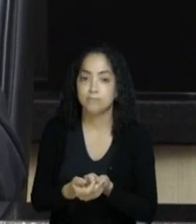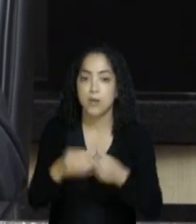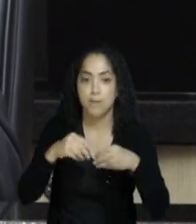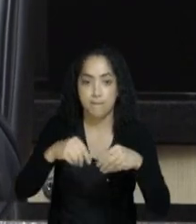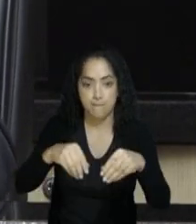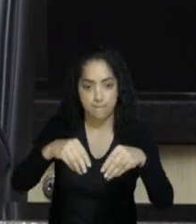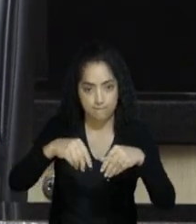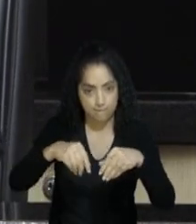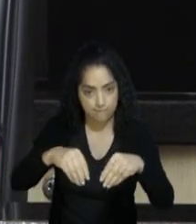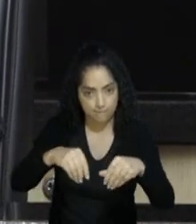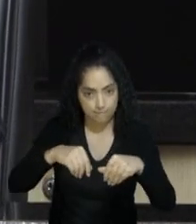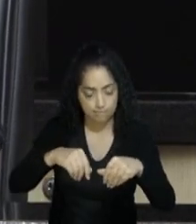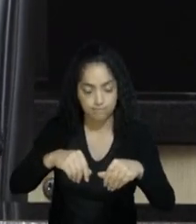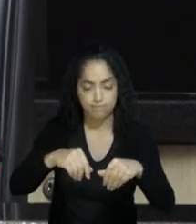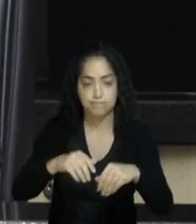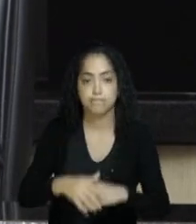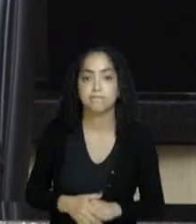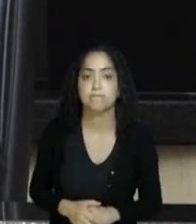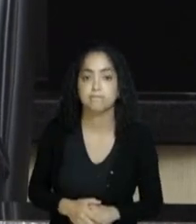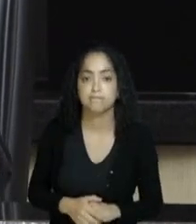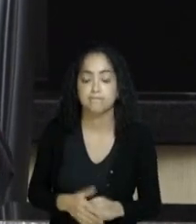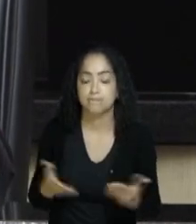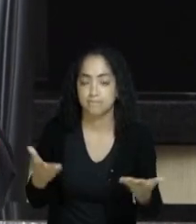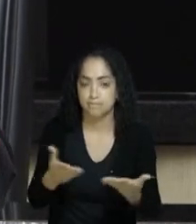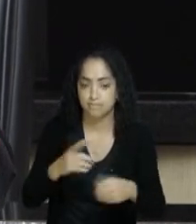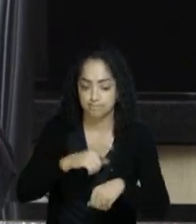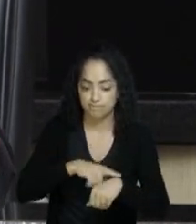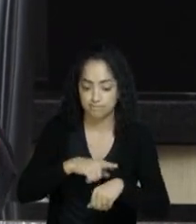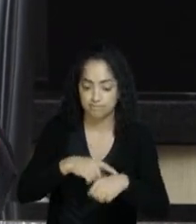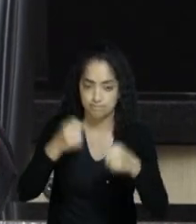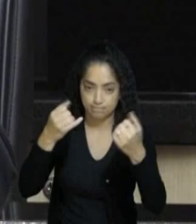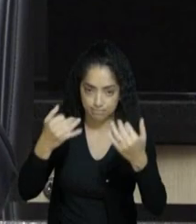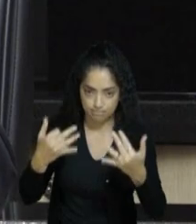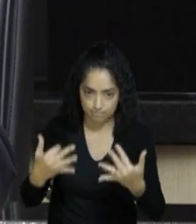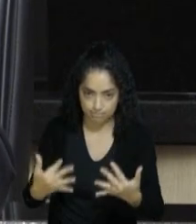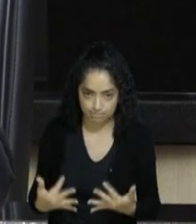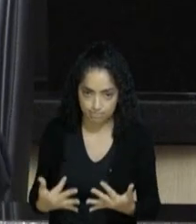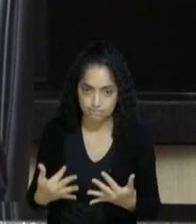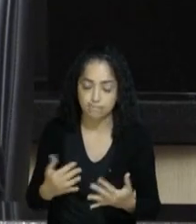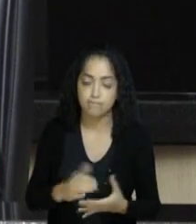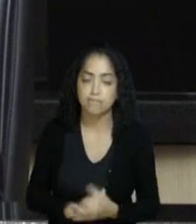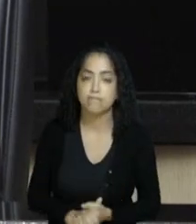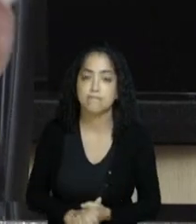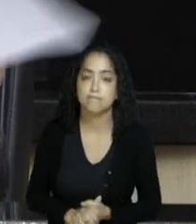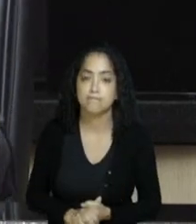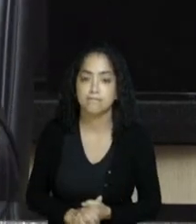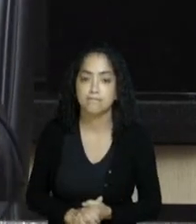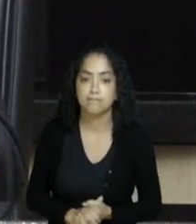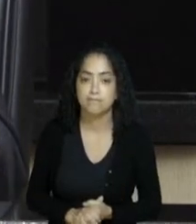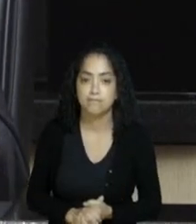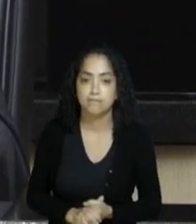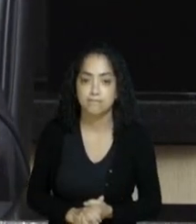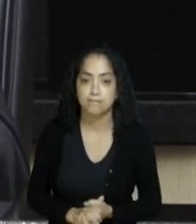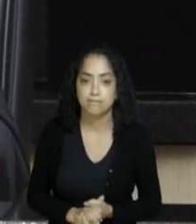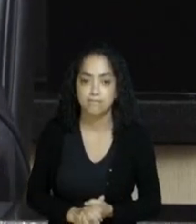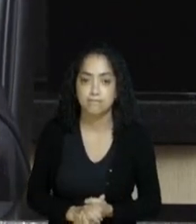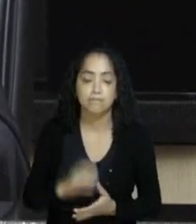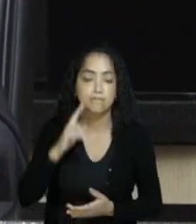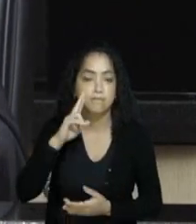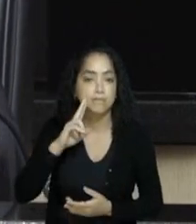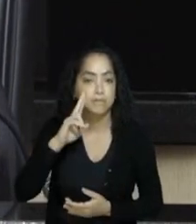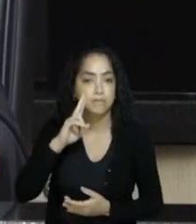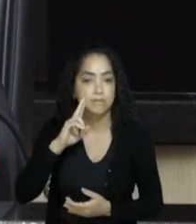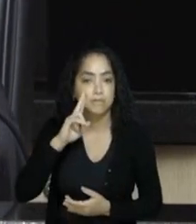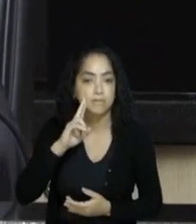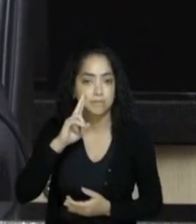município. Explicações pessoais. Fizeram uso da palavra os senhores deputados Ivan Nats